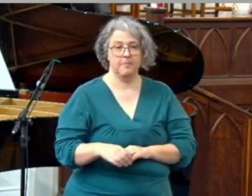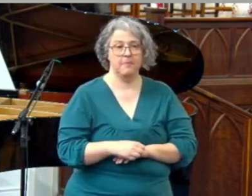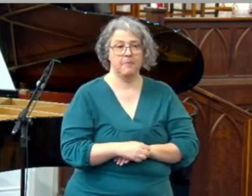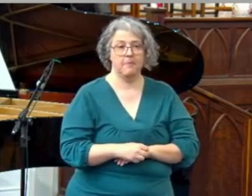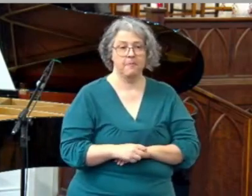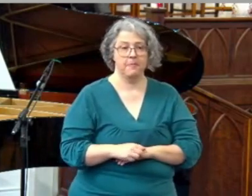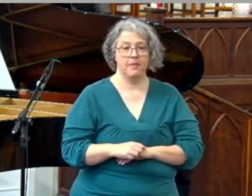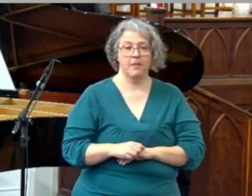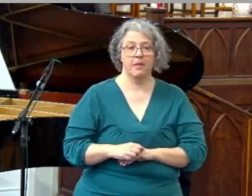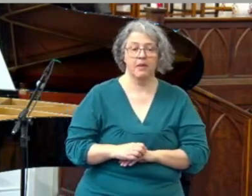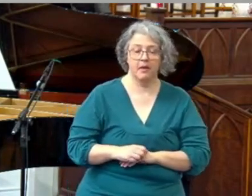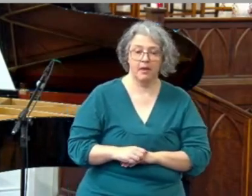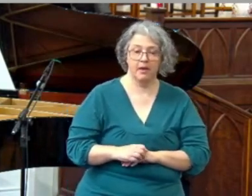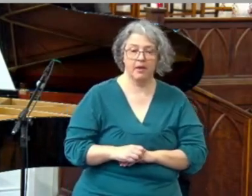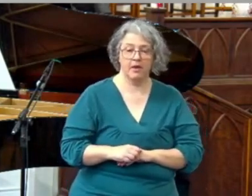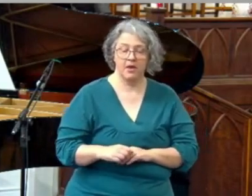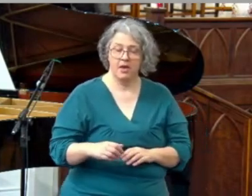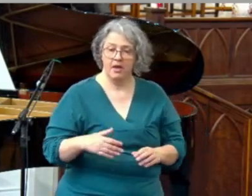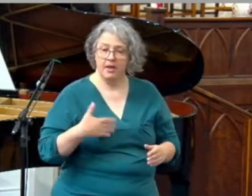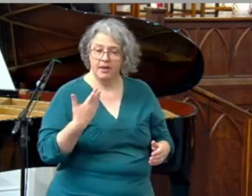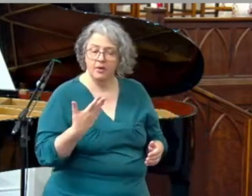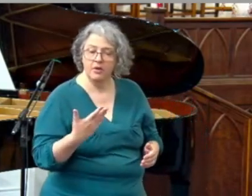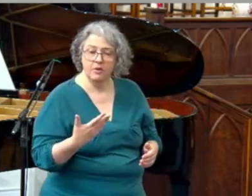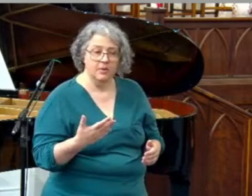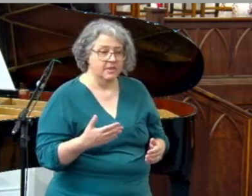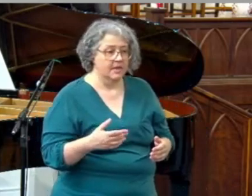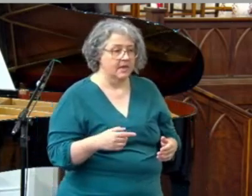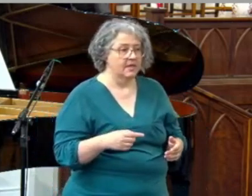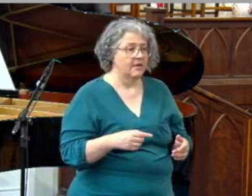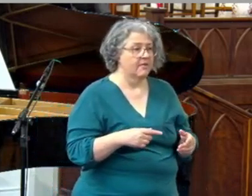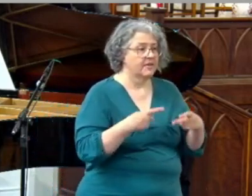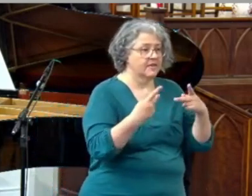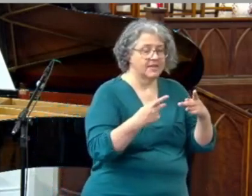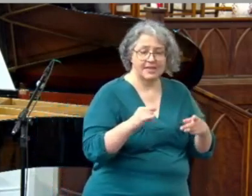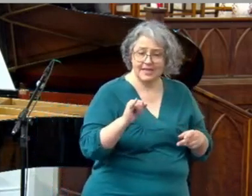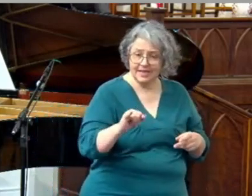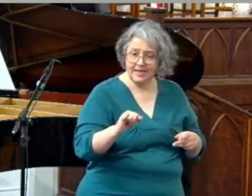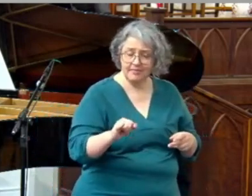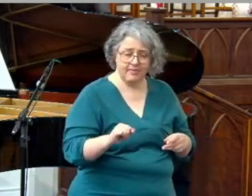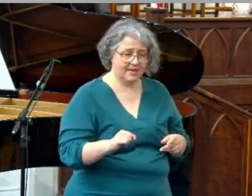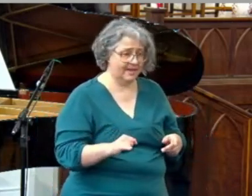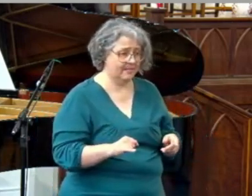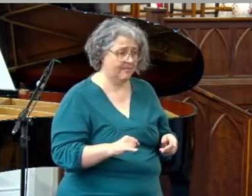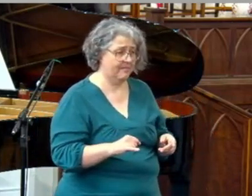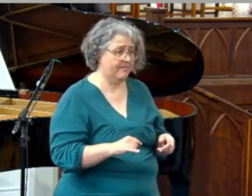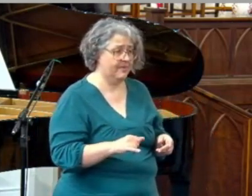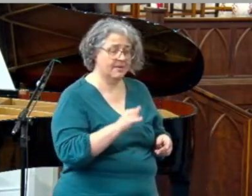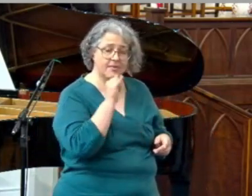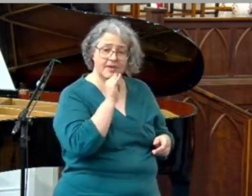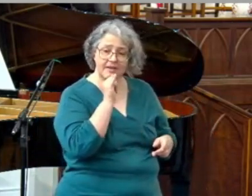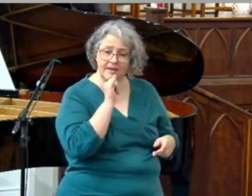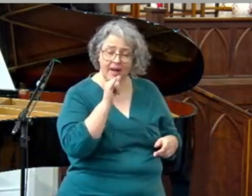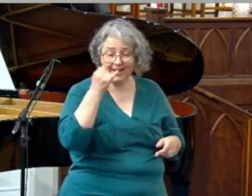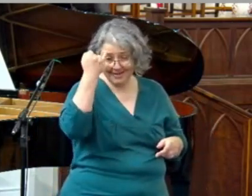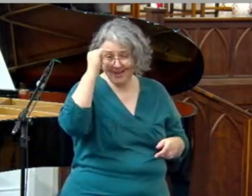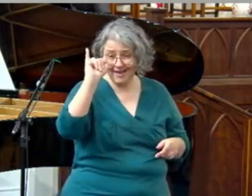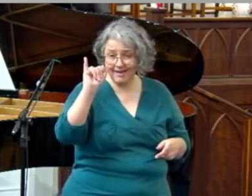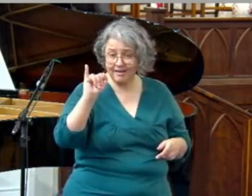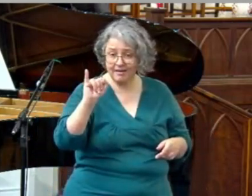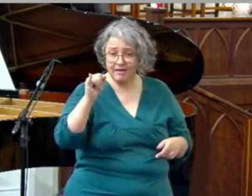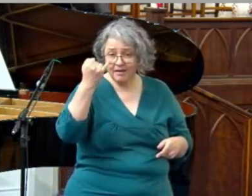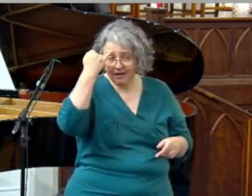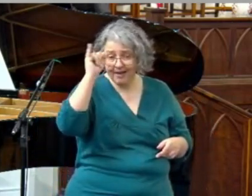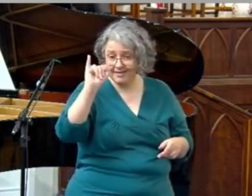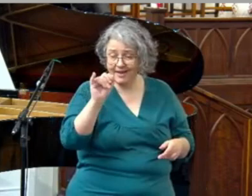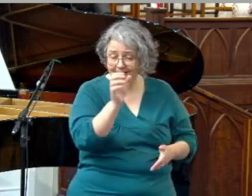quando forem insultados, e reagirem de forma graciosa. Essa é a ideia